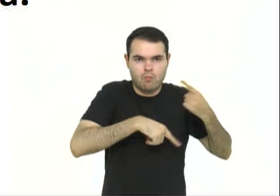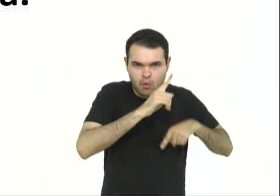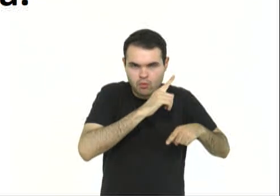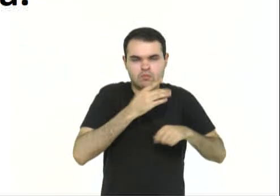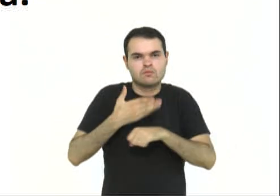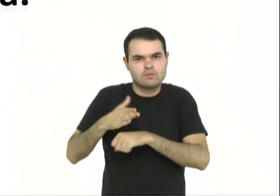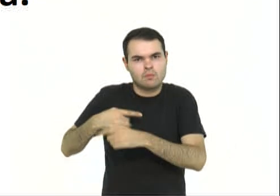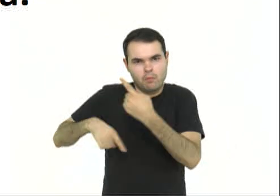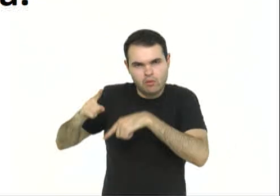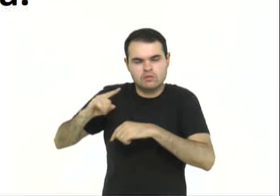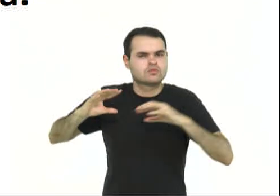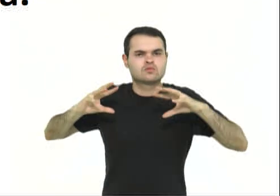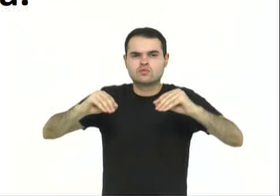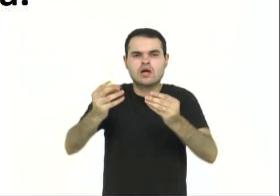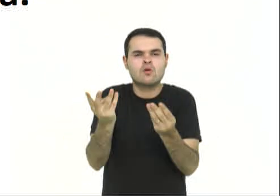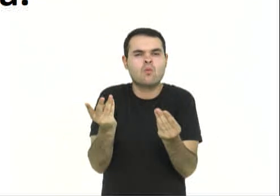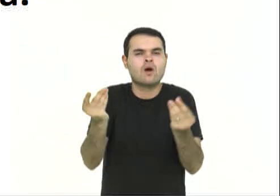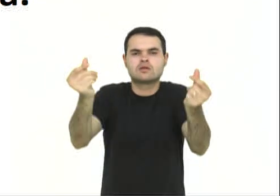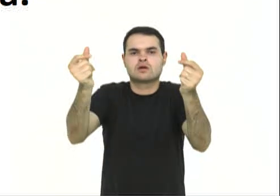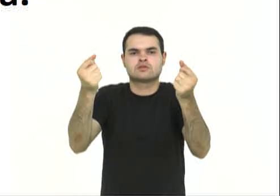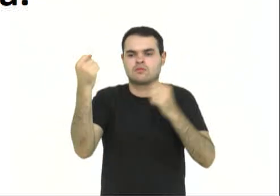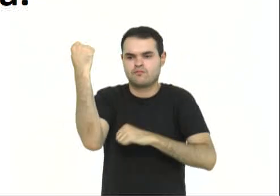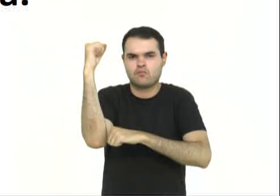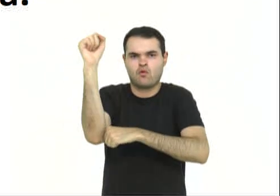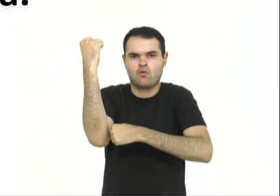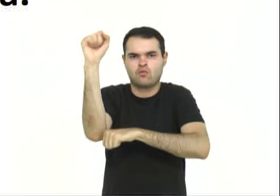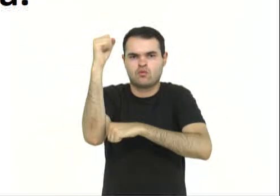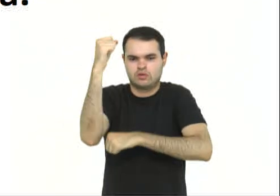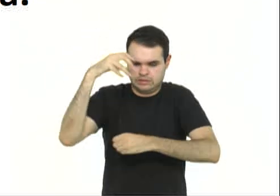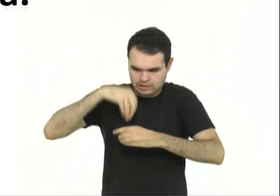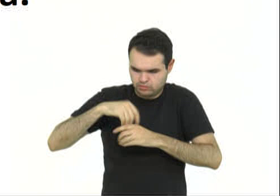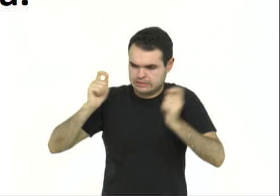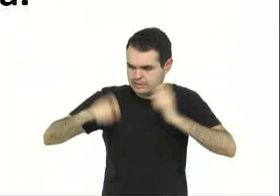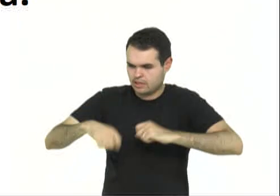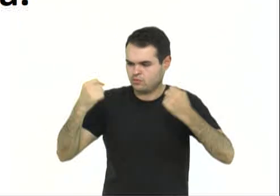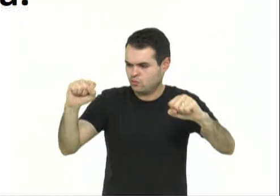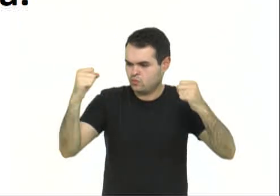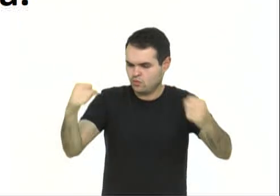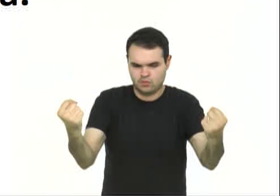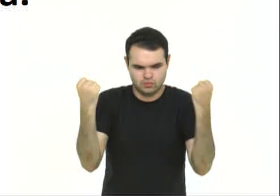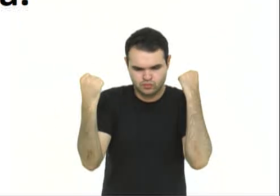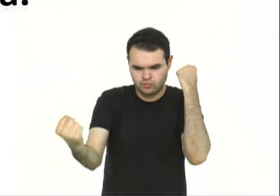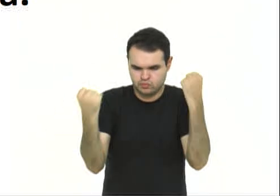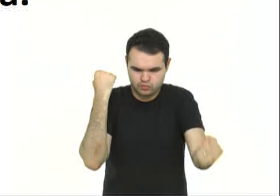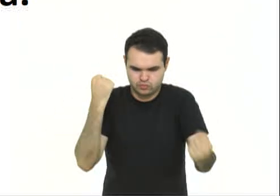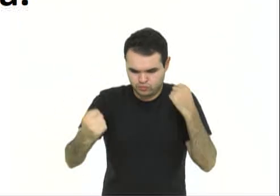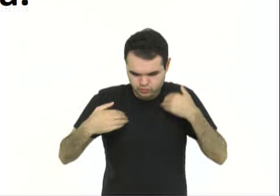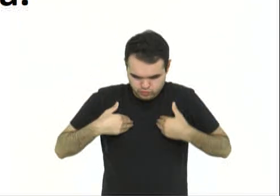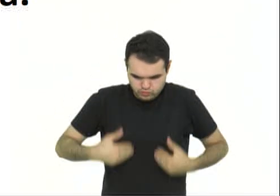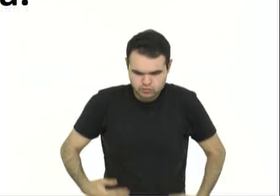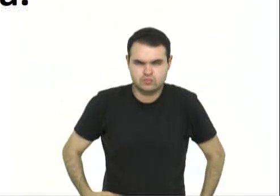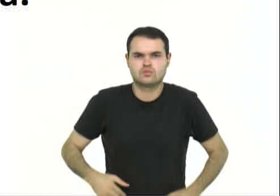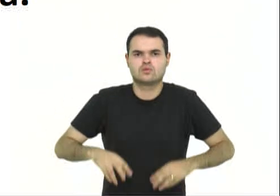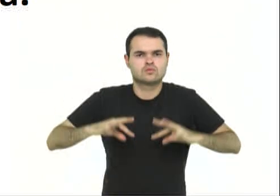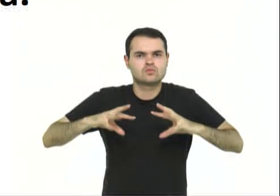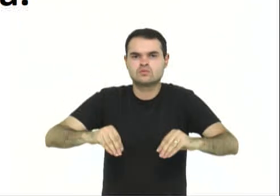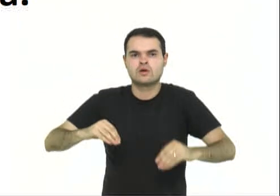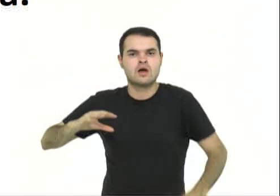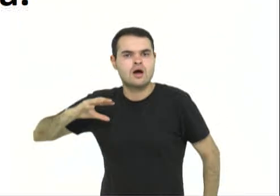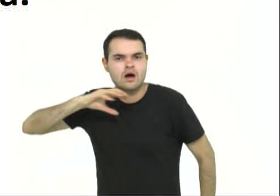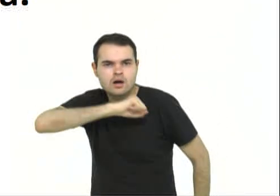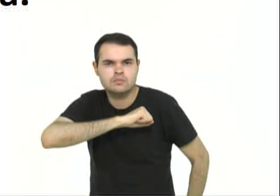são todas as qualidades físicas motoras passíveis de treinamento, comumente classificadas como